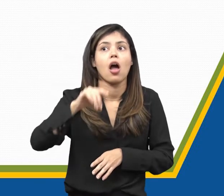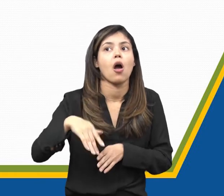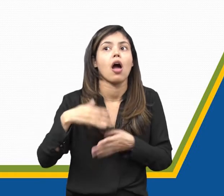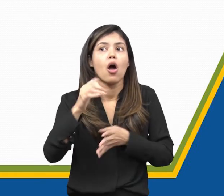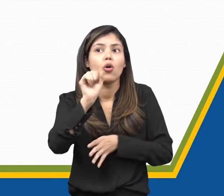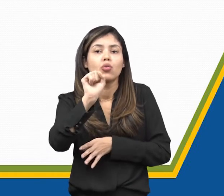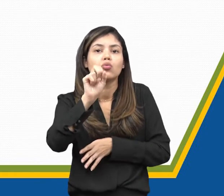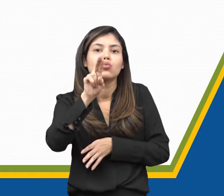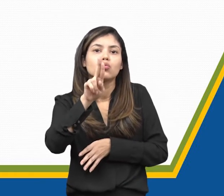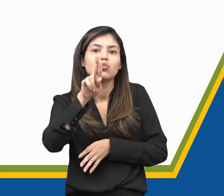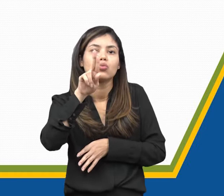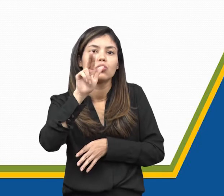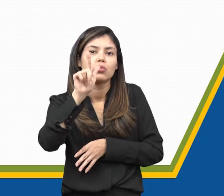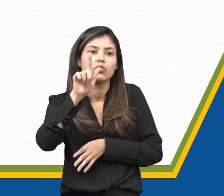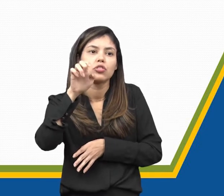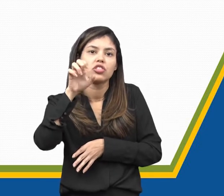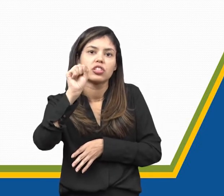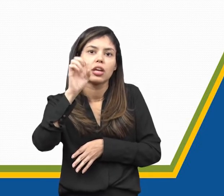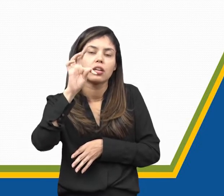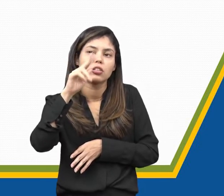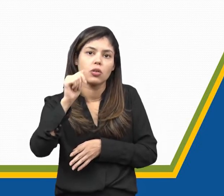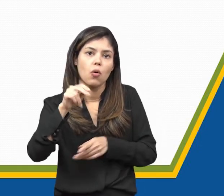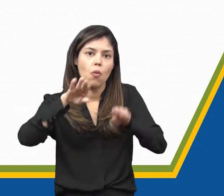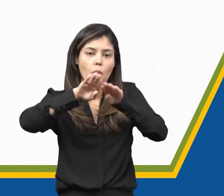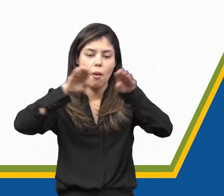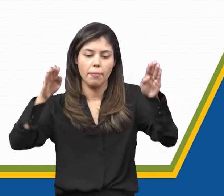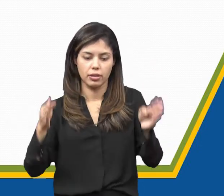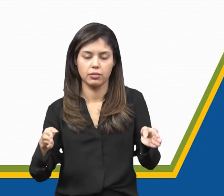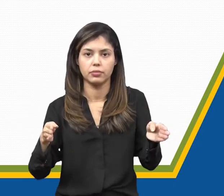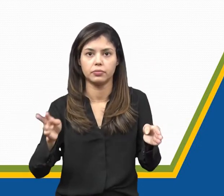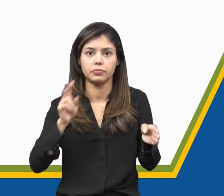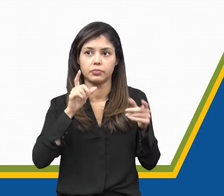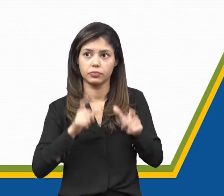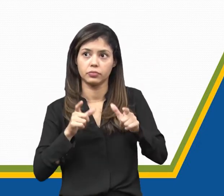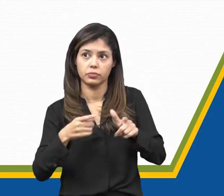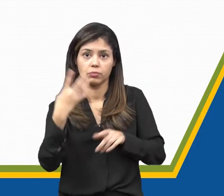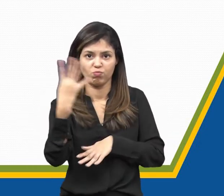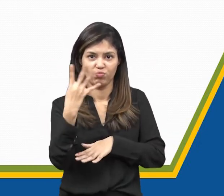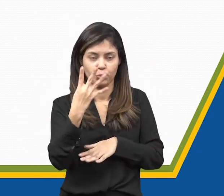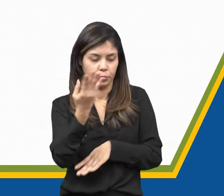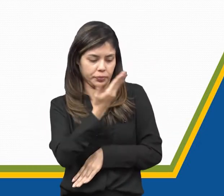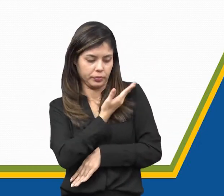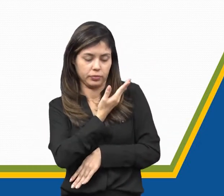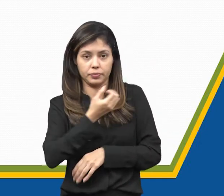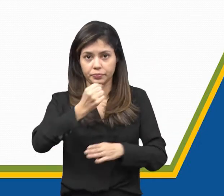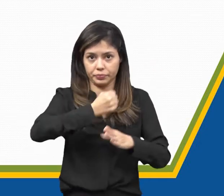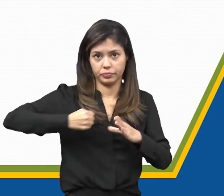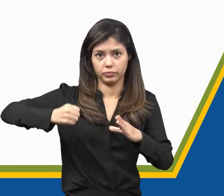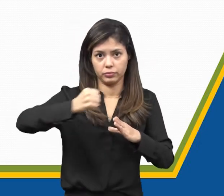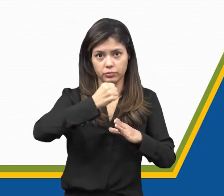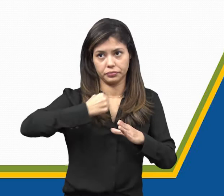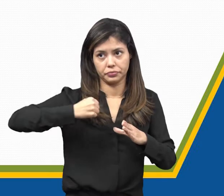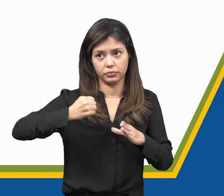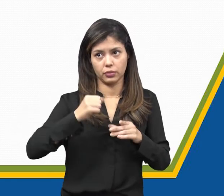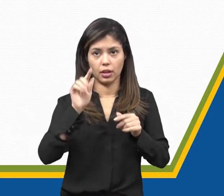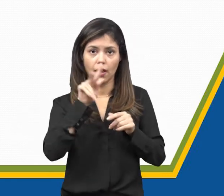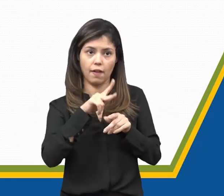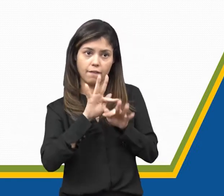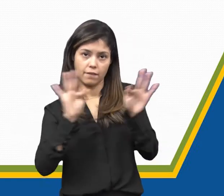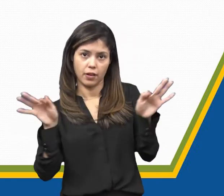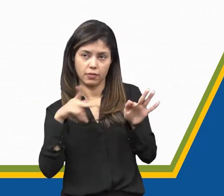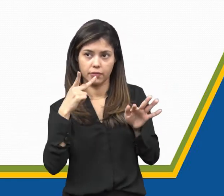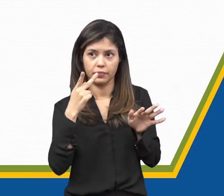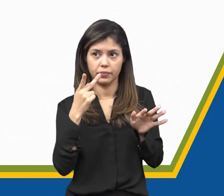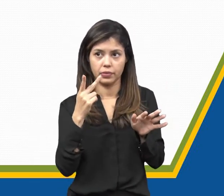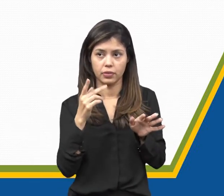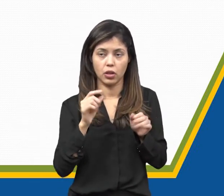dar sugestões. Temos aí uma mesa, onde aparecem 4 amigos cozinhando. A frase diz: